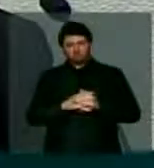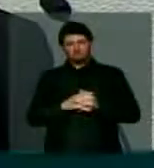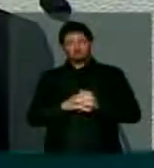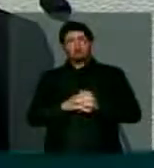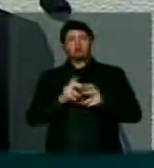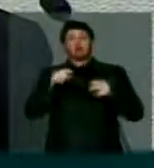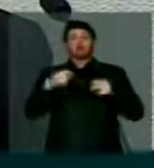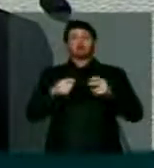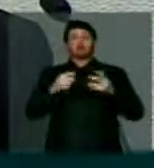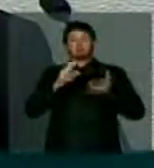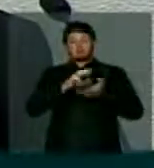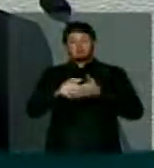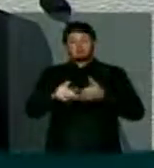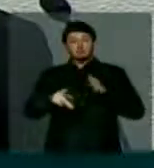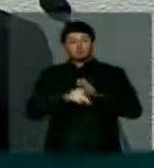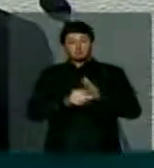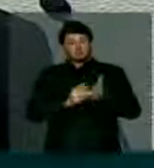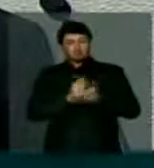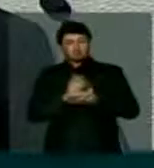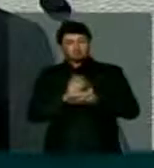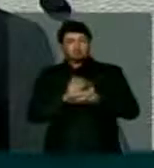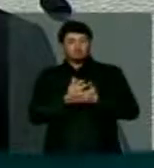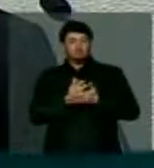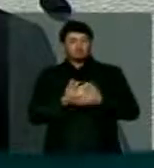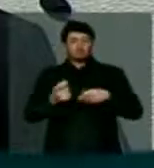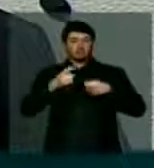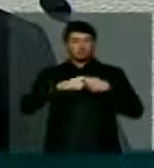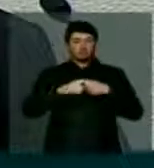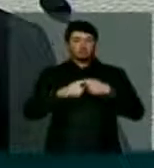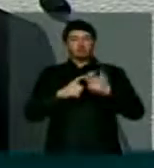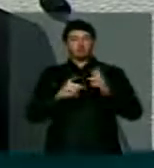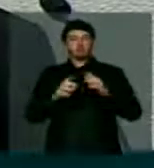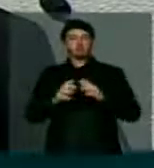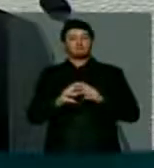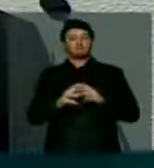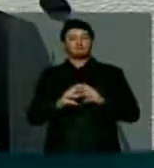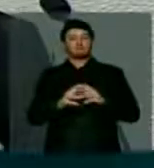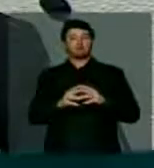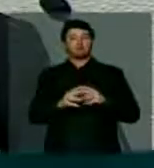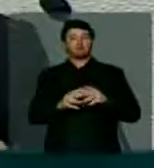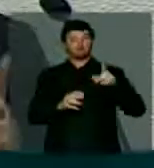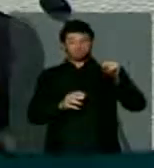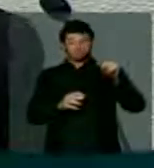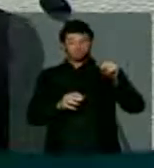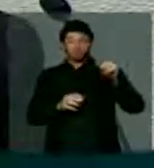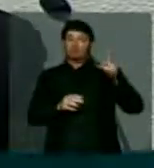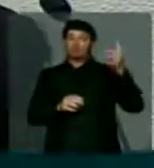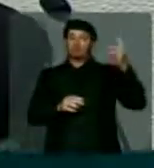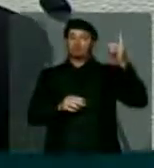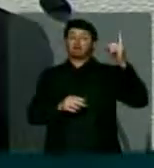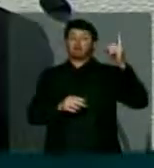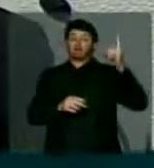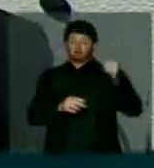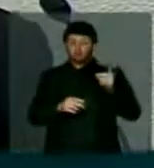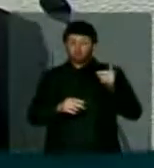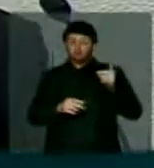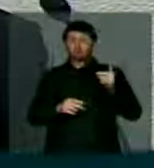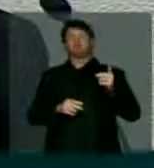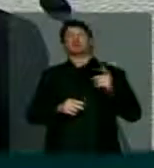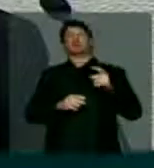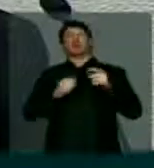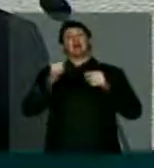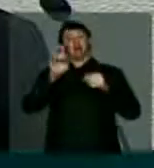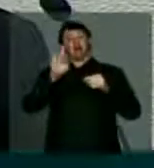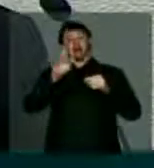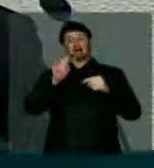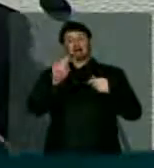diluição de quem não aportasse recursos aprovados pelos 2 sócios. Mas o limite... Tanto que a Astra foi